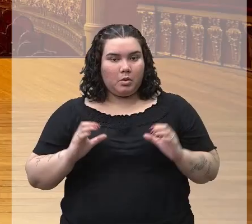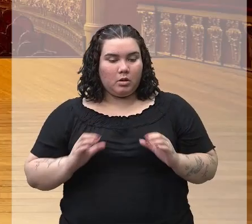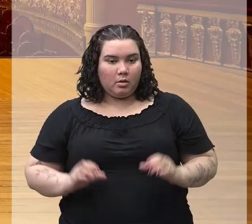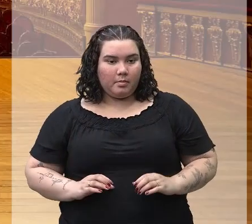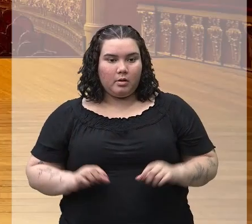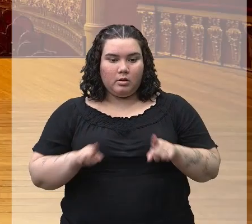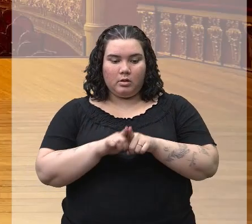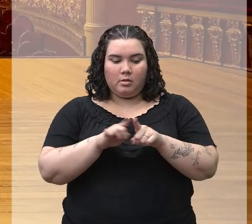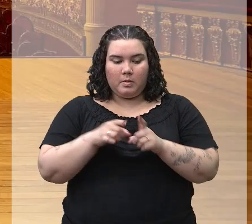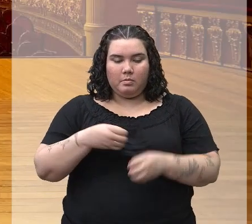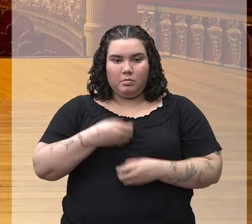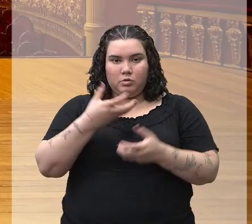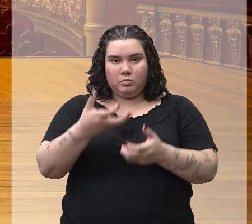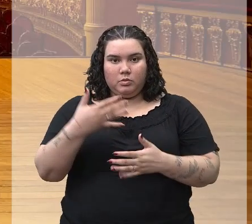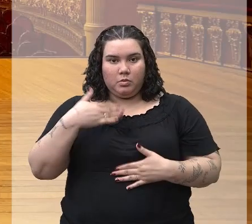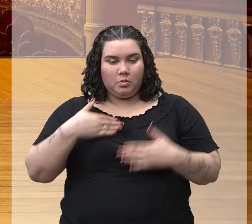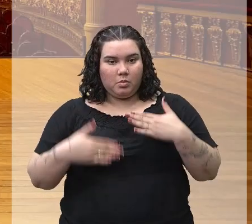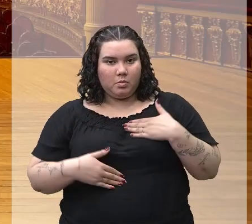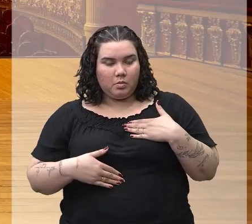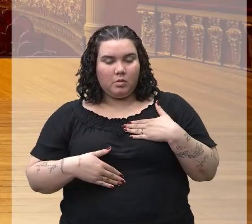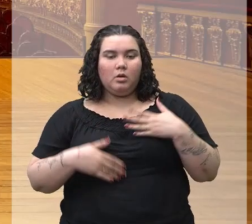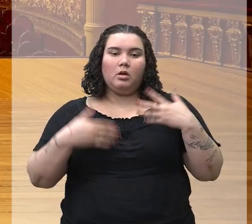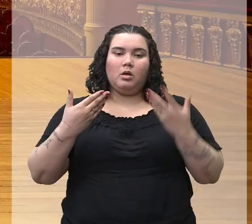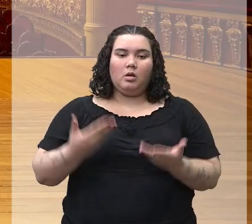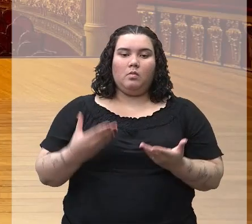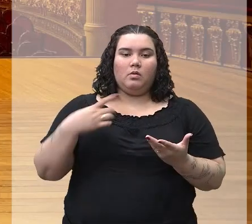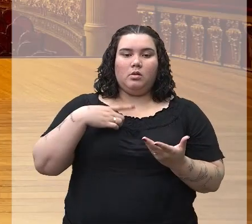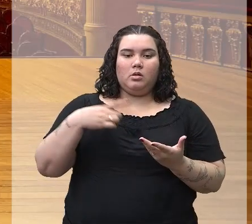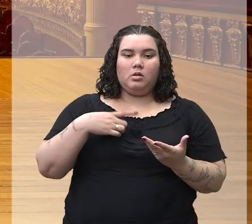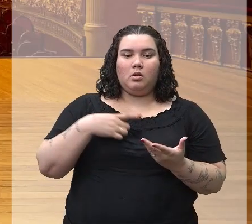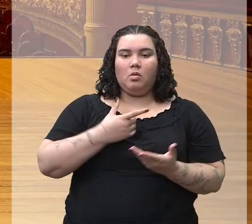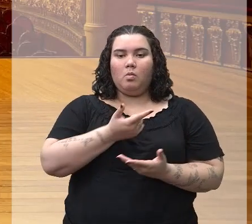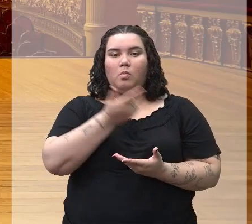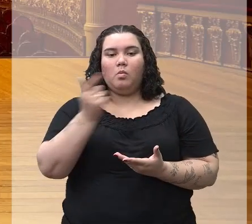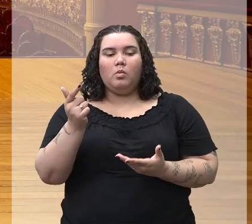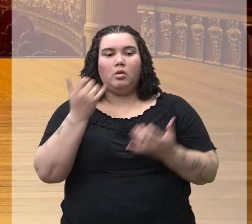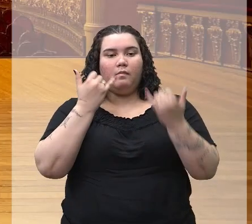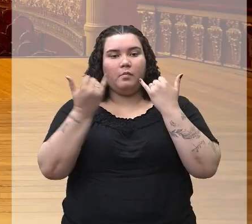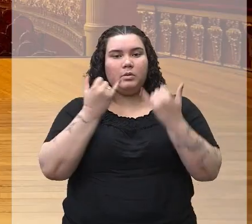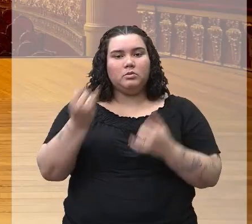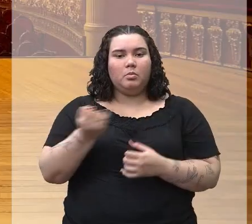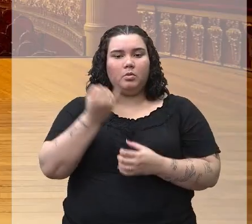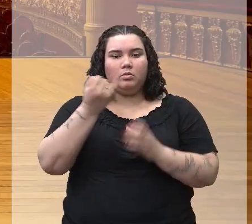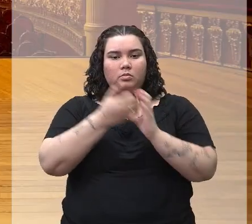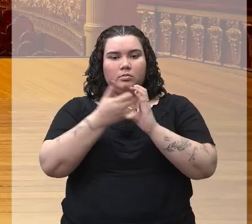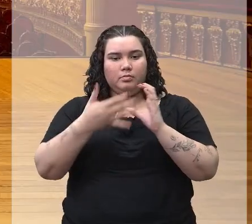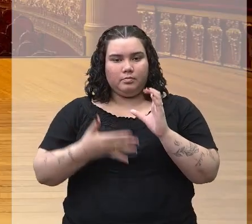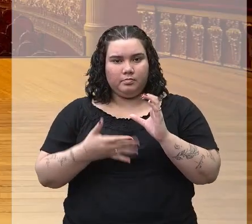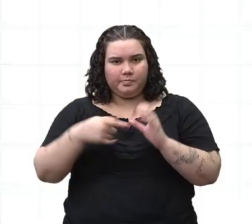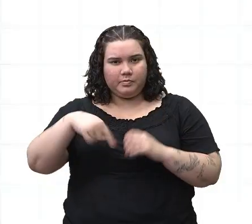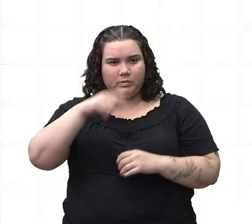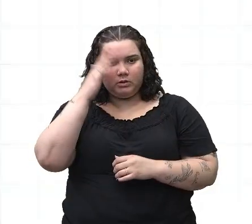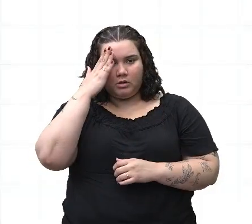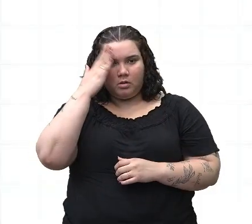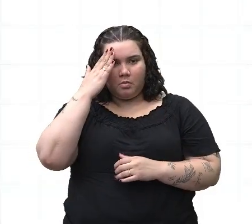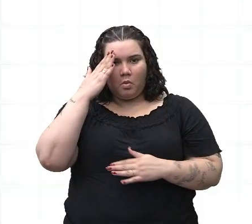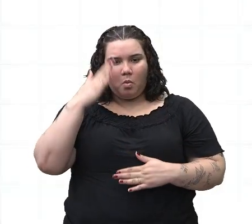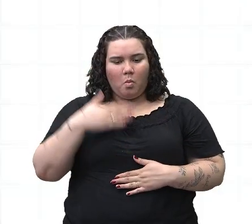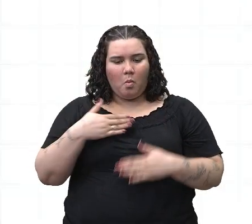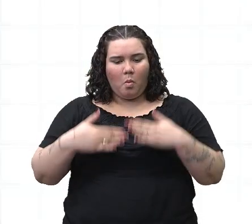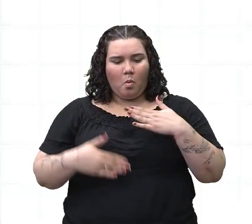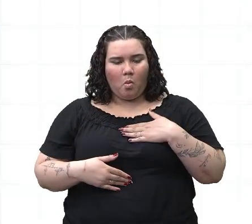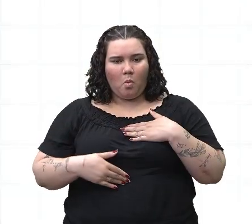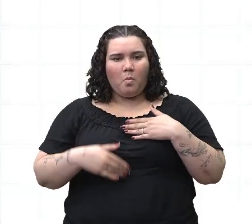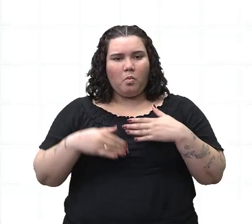minha expressão corporal, a gente chega num outro elemento muito importante. Vocês sabiam que o corpo fala? O